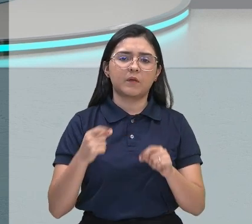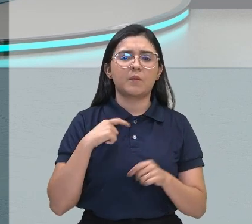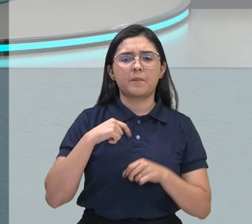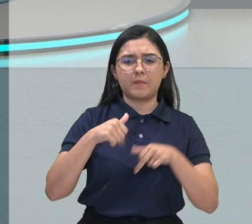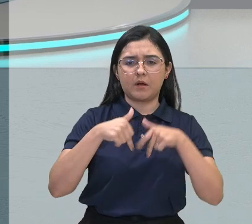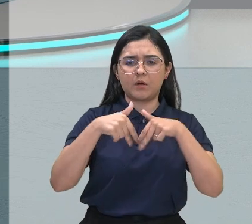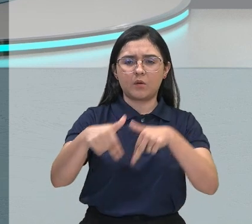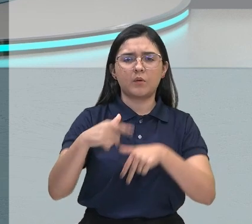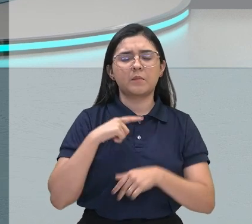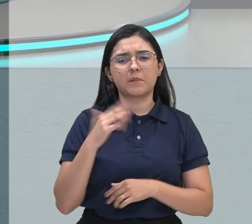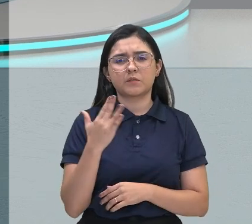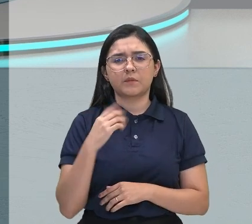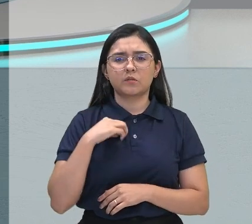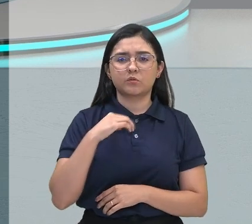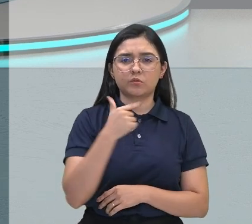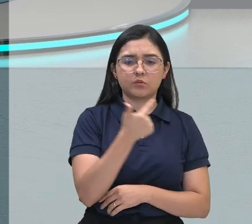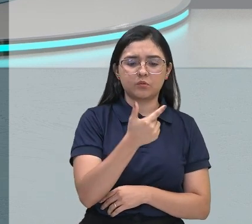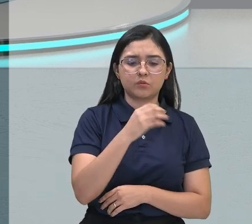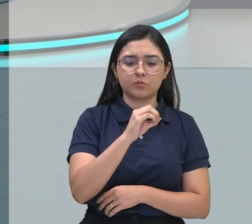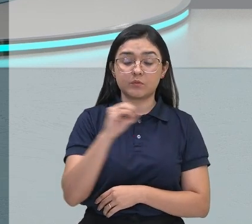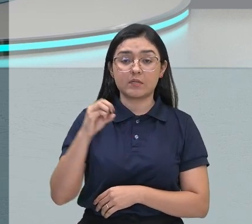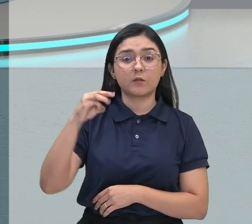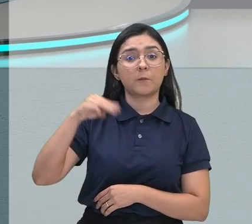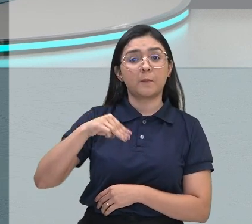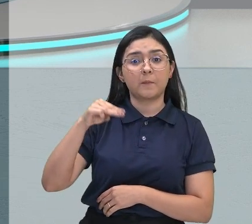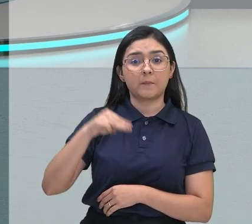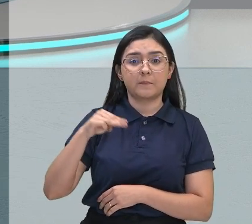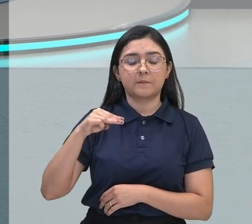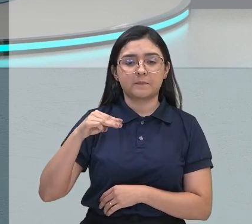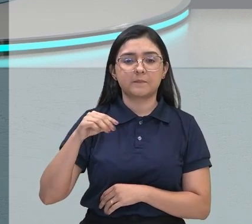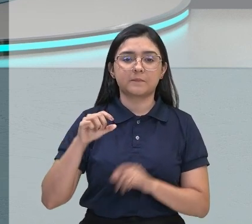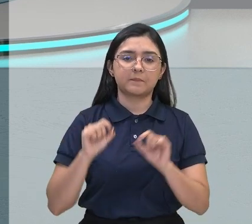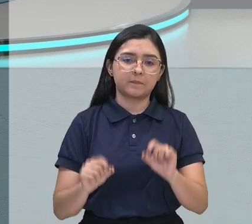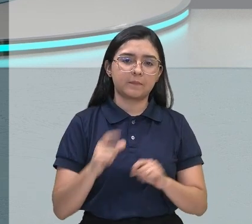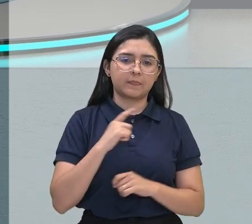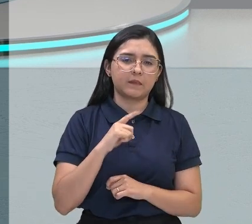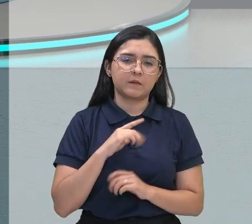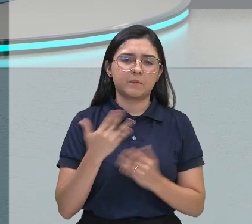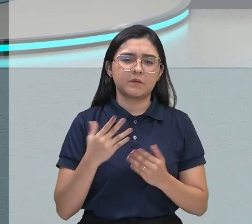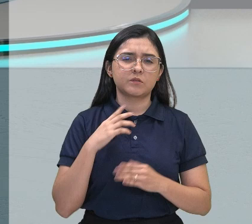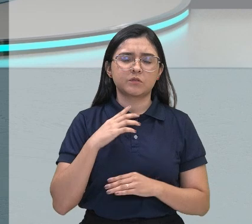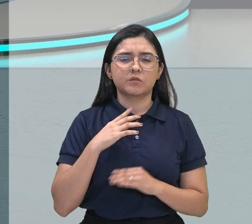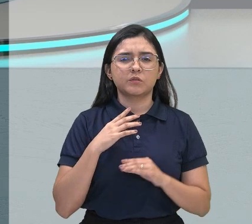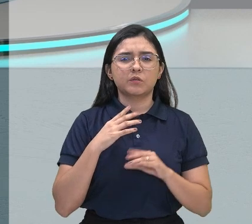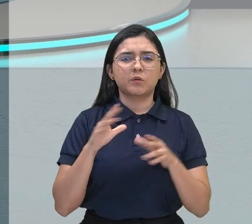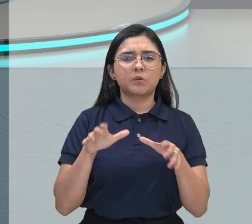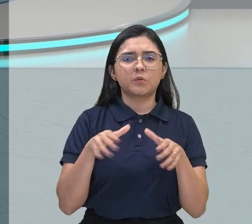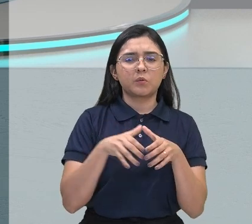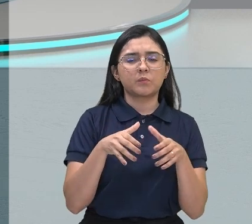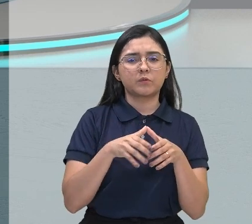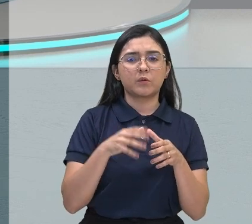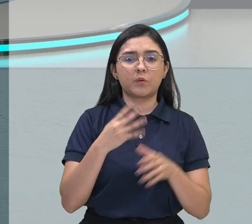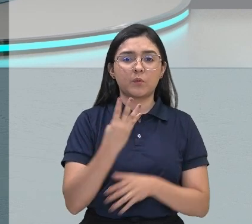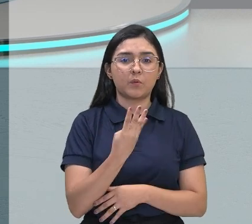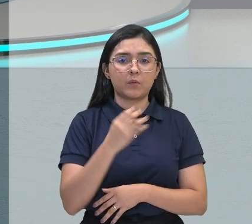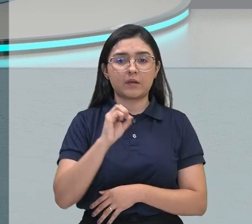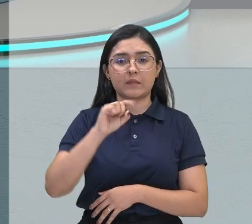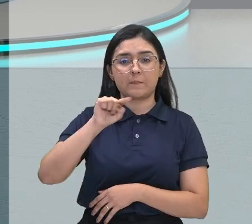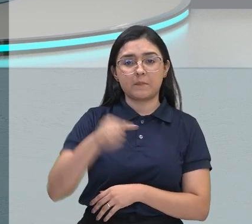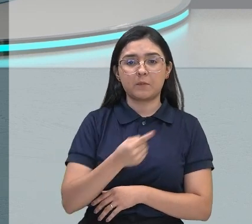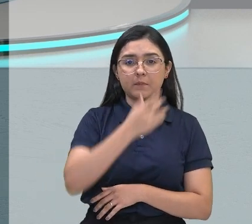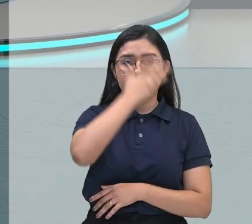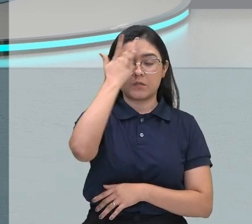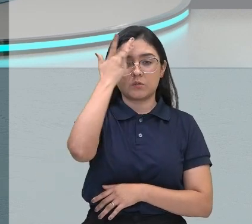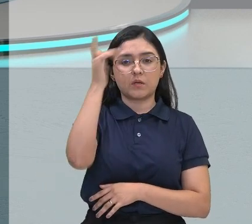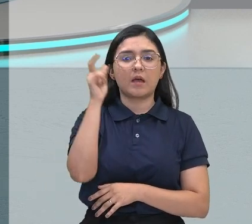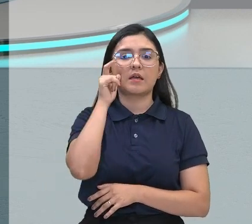aproximadamente 200 metros. Tá bom? Ela reunia cerca de 40 mil pessoas que assistiram ali